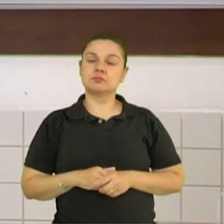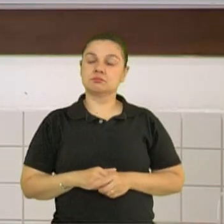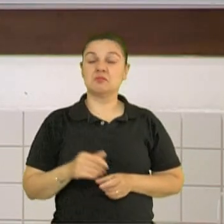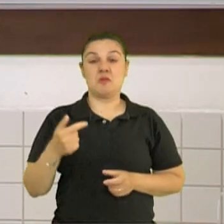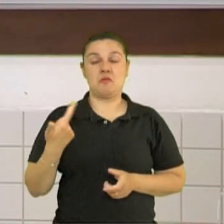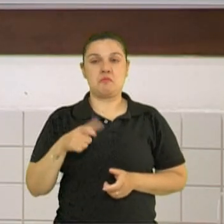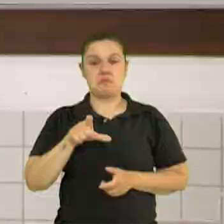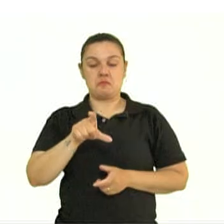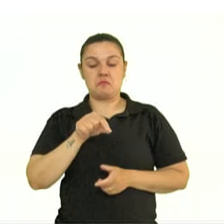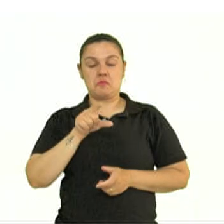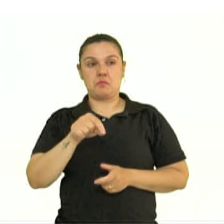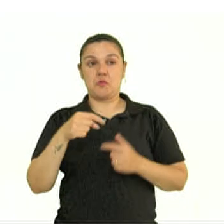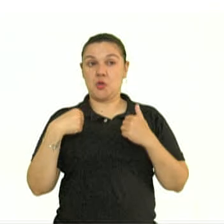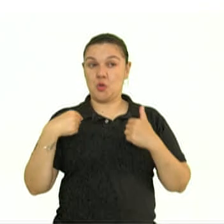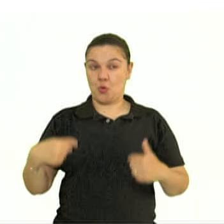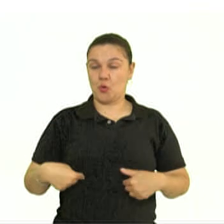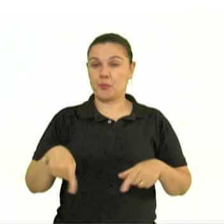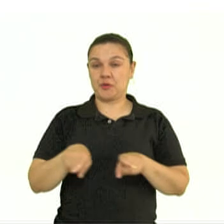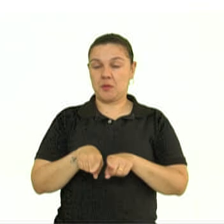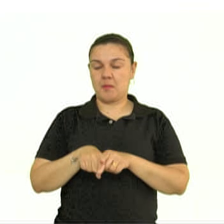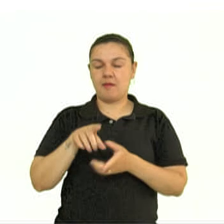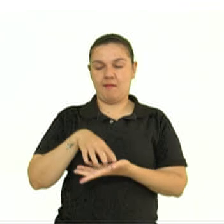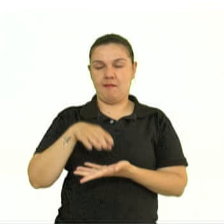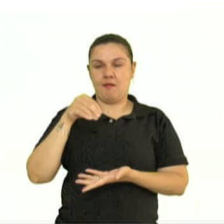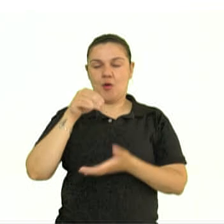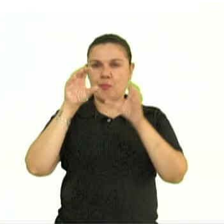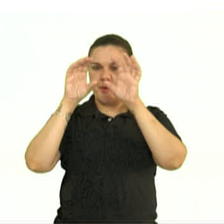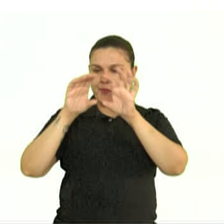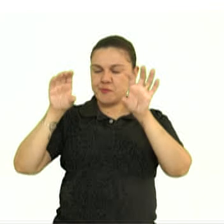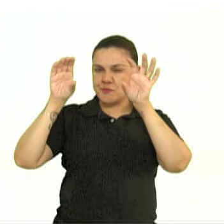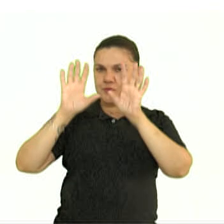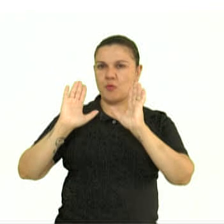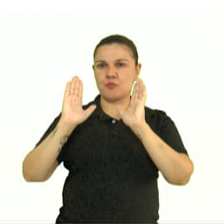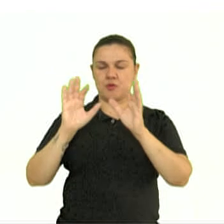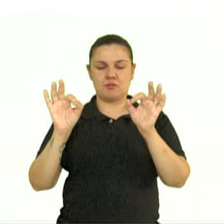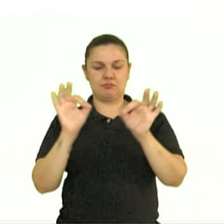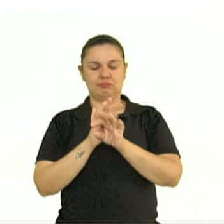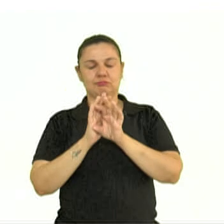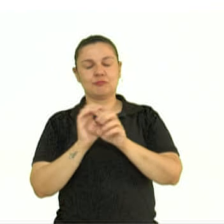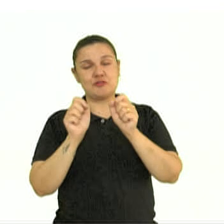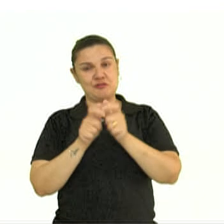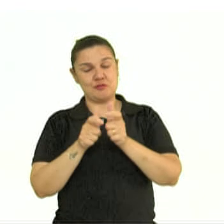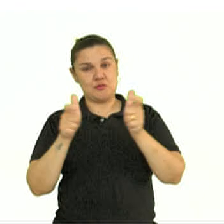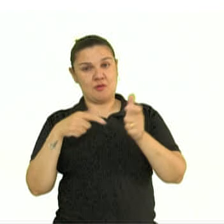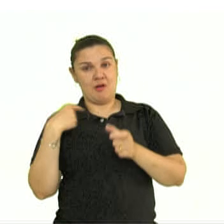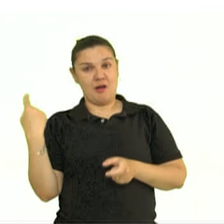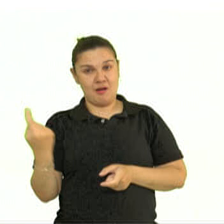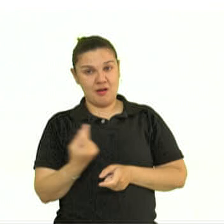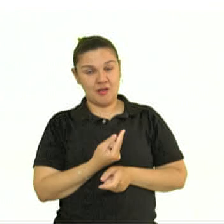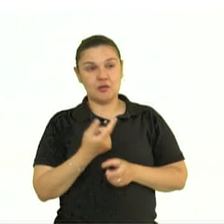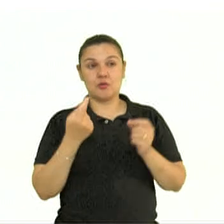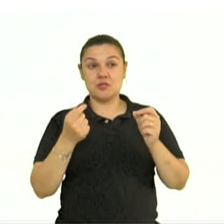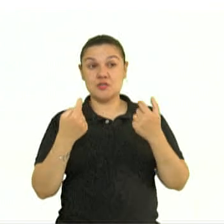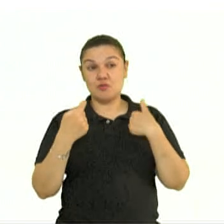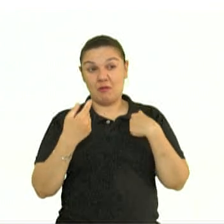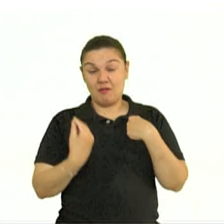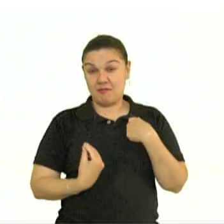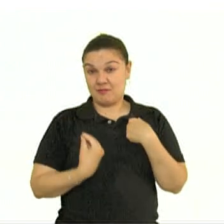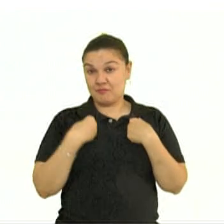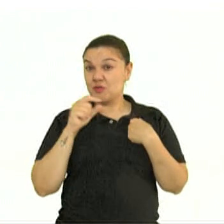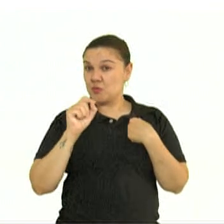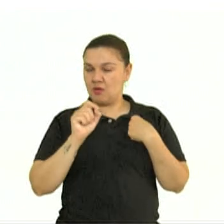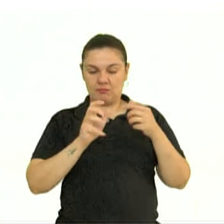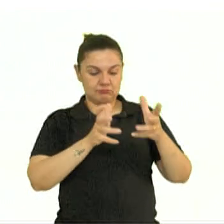Com o arbítrio dos corpos e das almas, o céu lhe deu em sorte. A nós somente nos toca arar e cultivar a